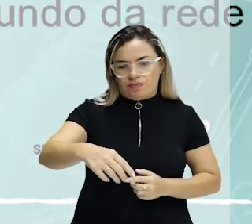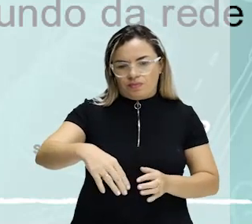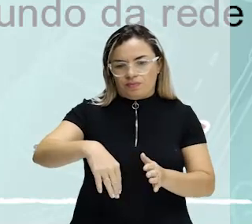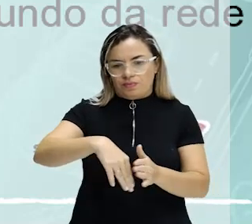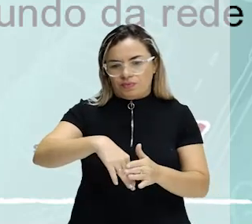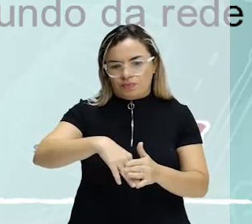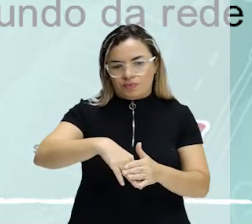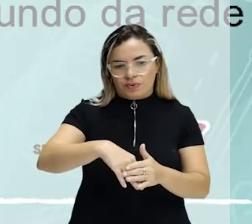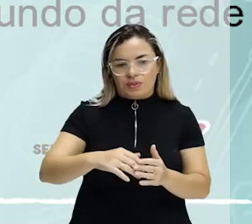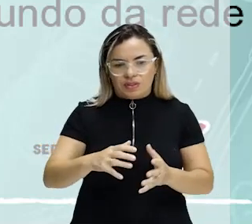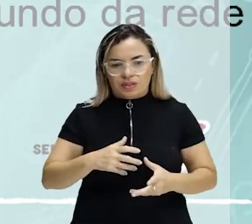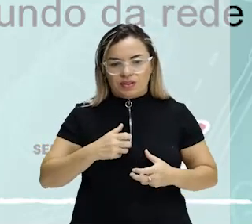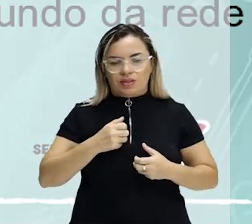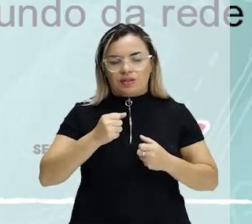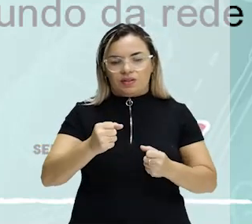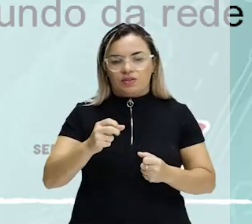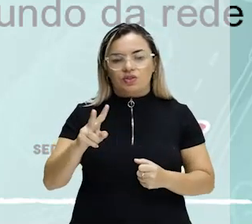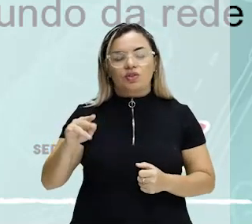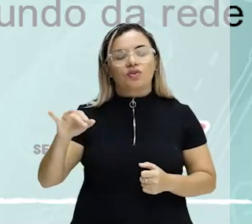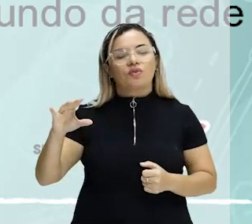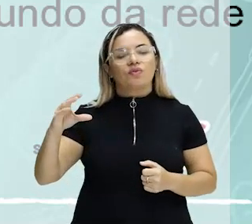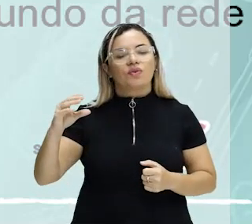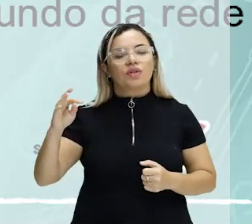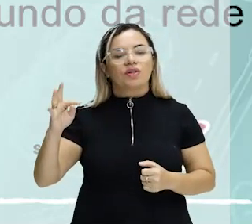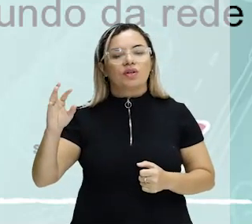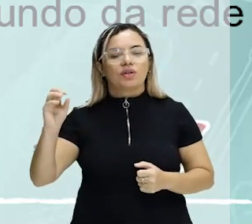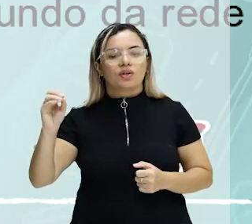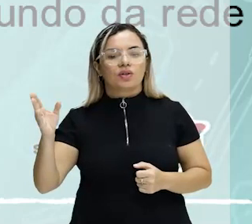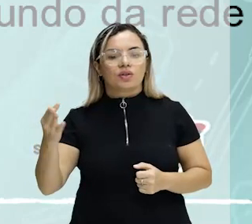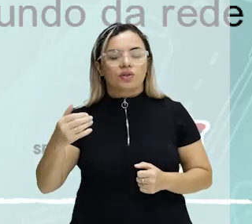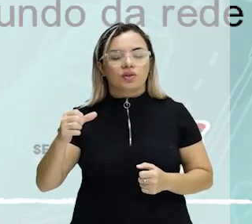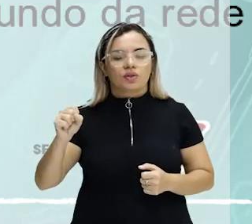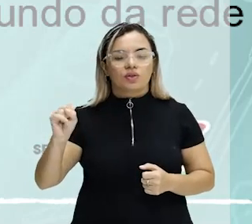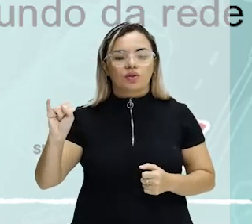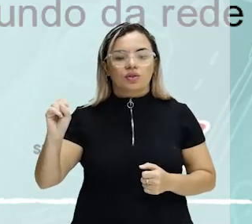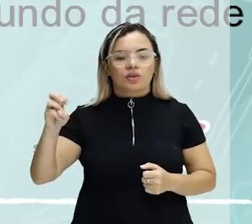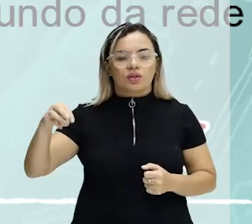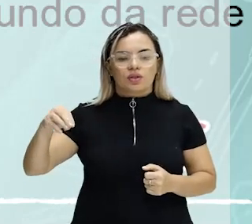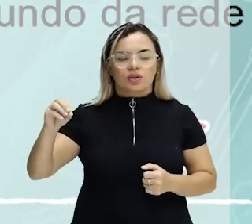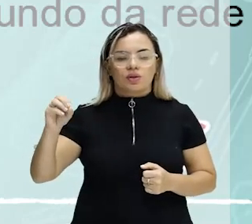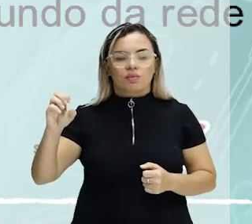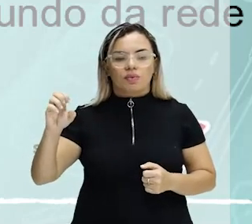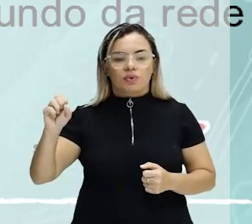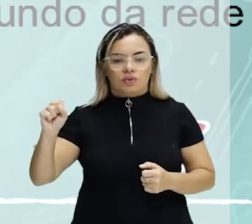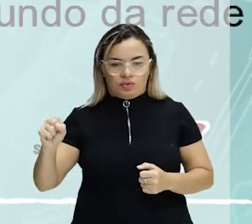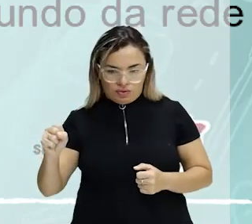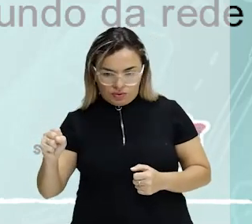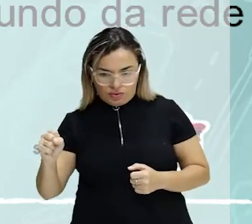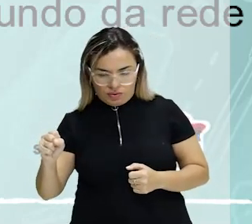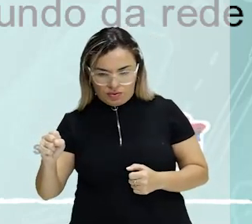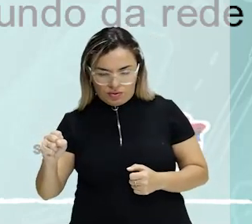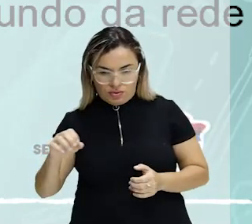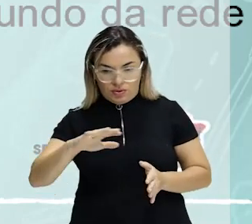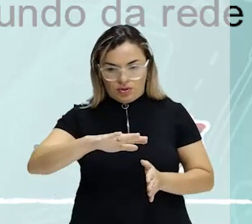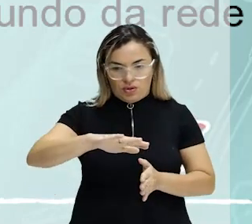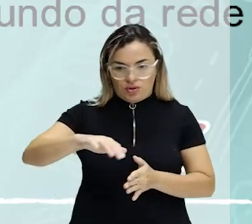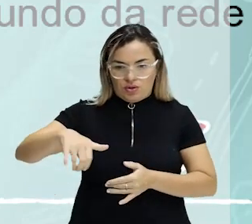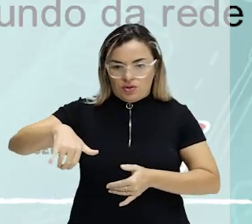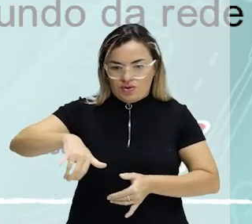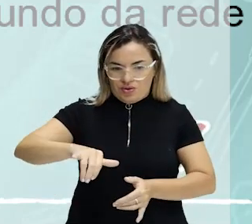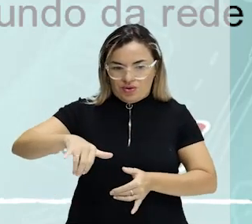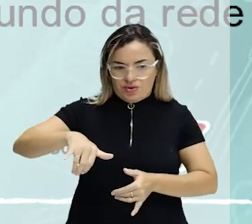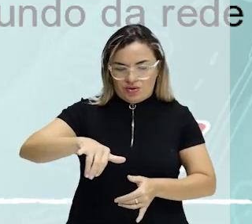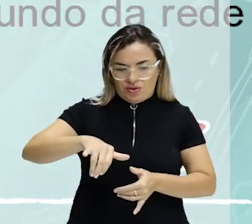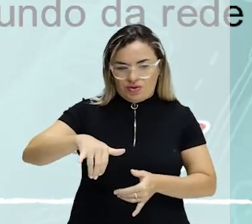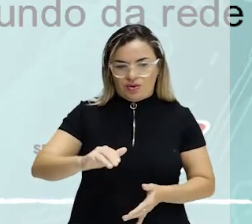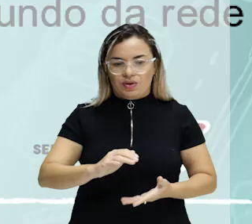rubro-negros. Mesmo com mais posse de bola, preste atenção, ó, mesmo com mais posse de bola, o time dirigido